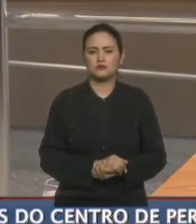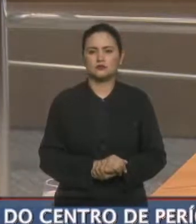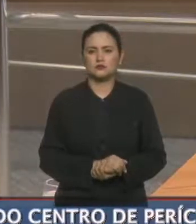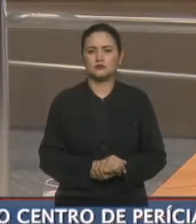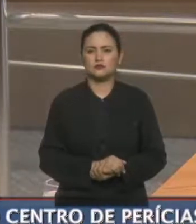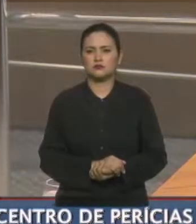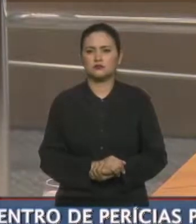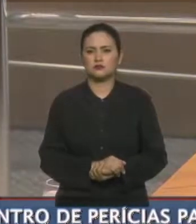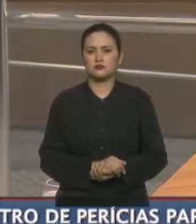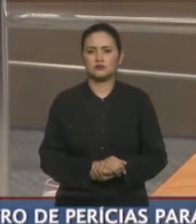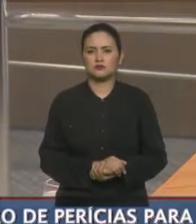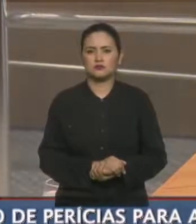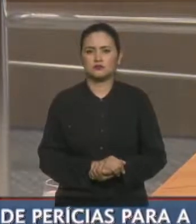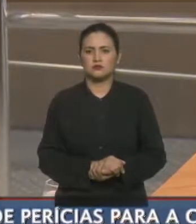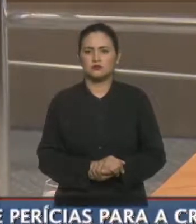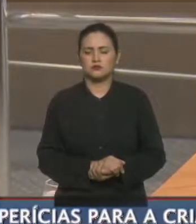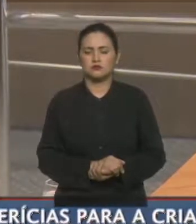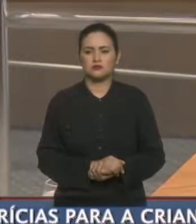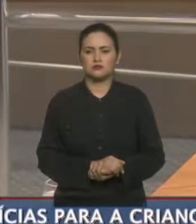na nossa ilha.